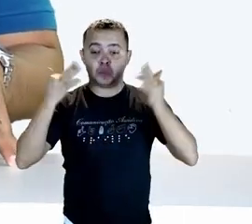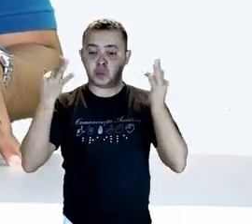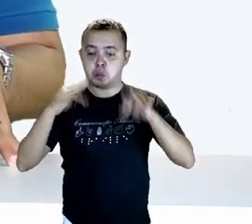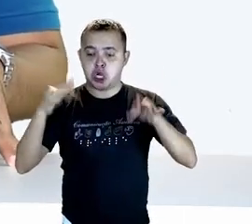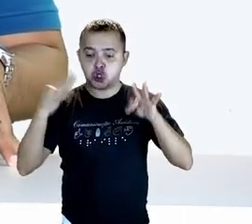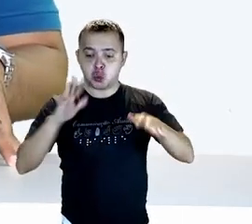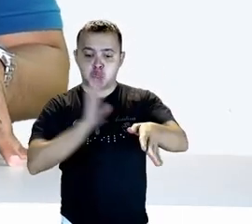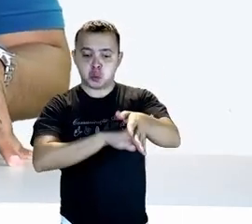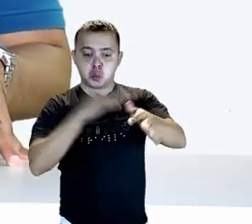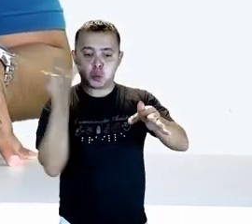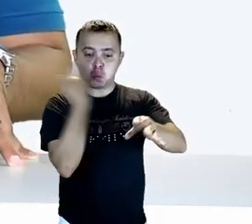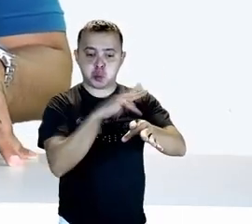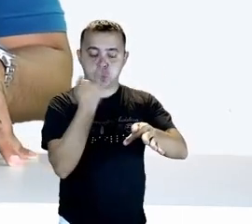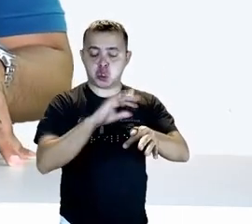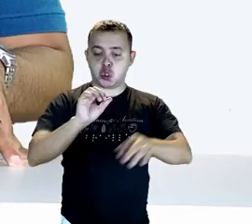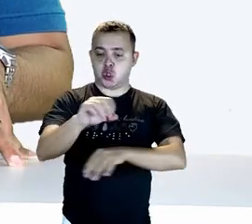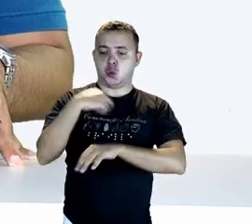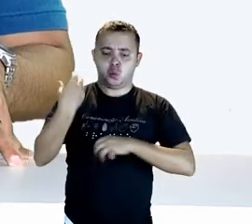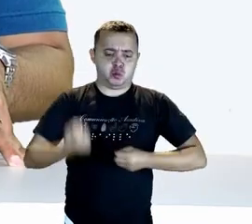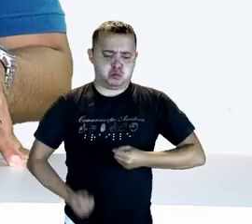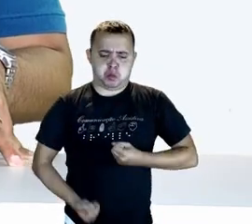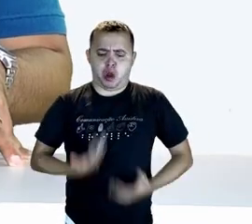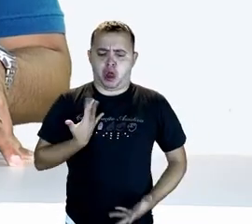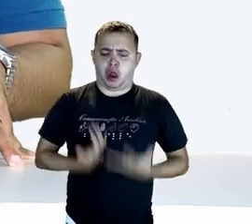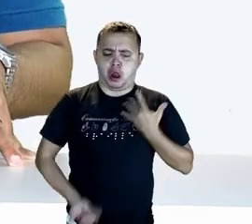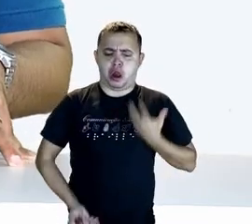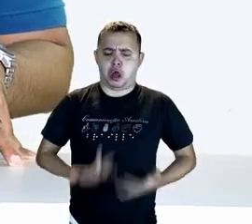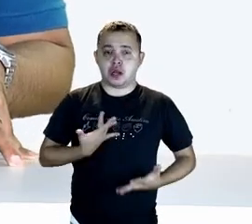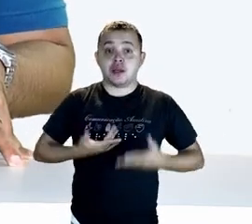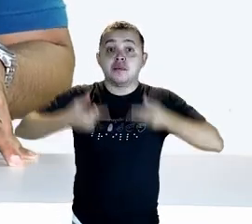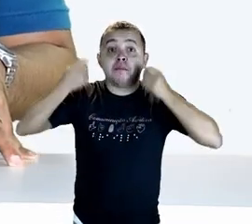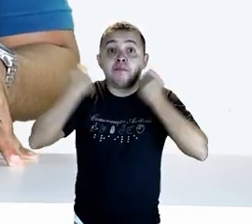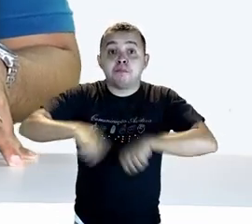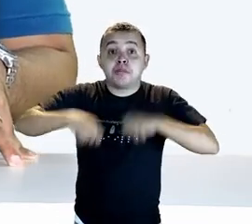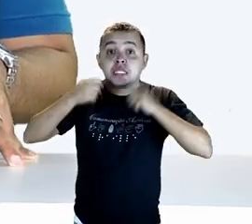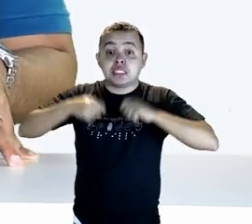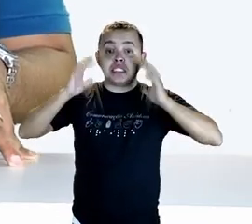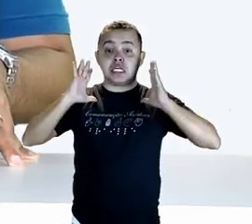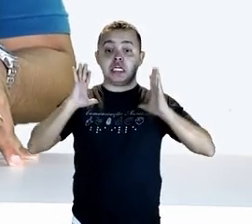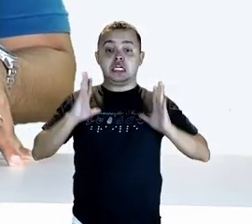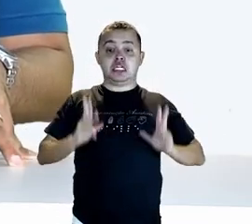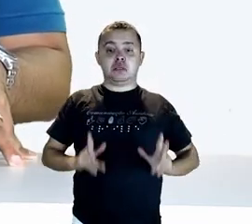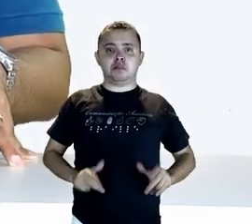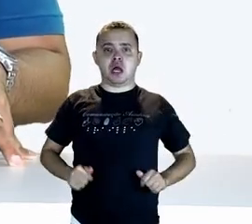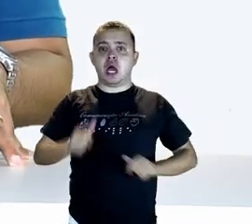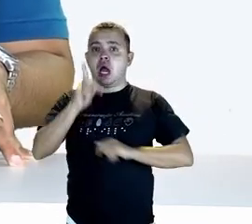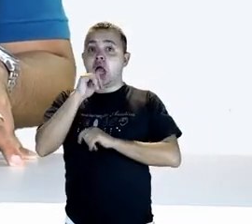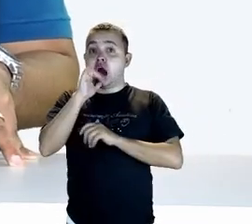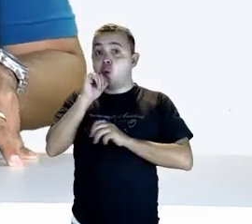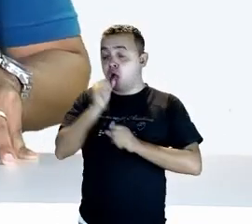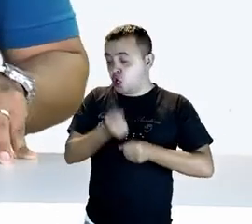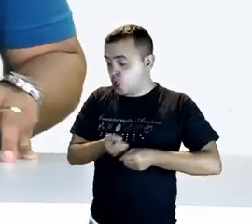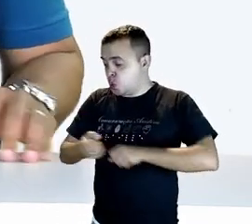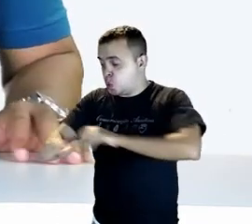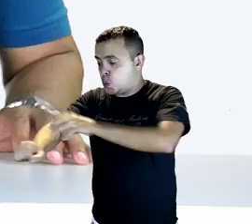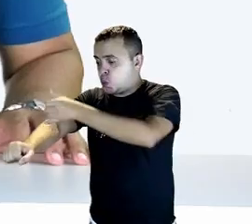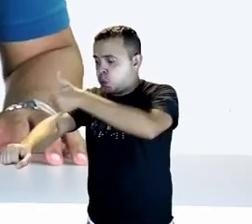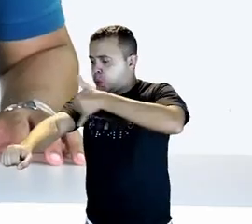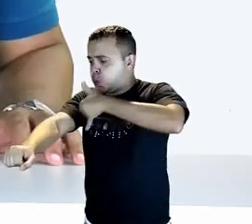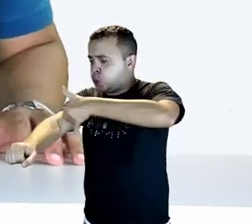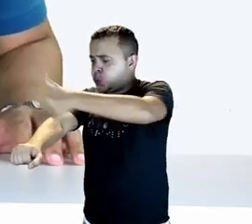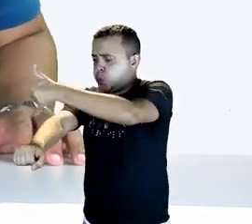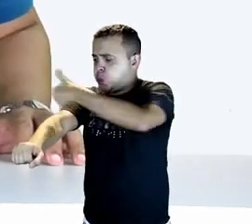alguma situação, você precisa limpar jogar água, na verdade, naquele